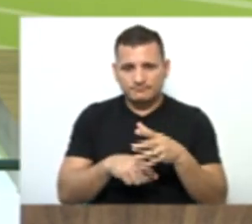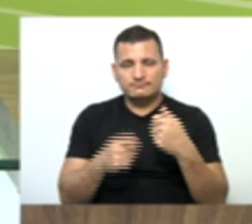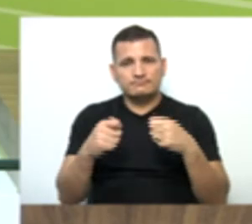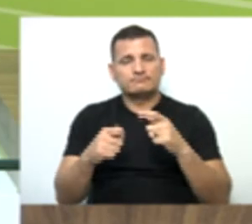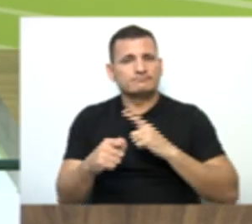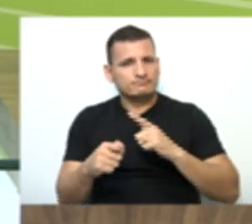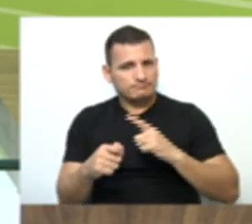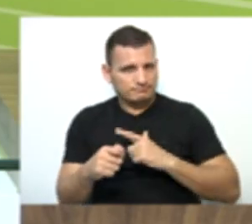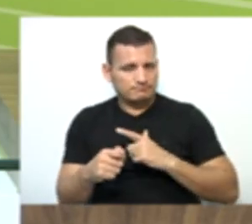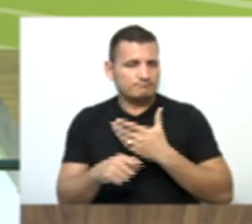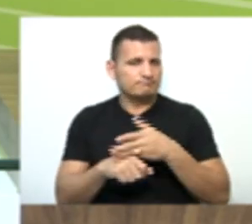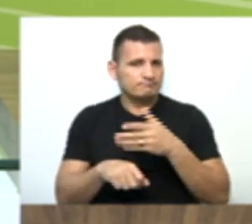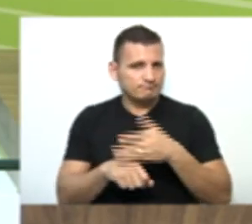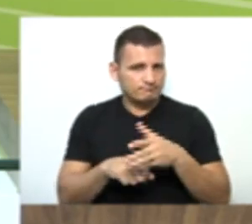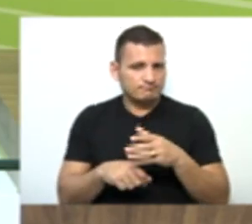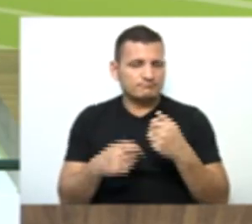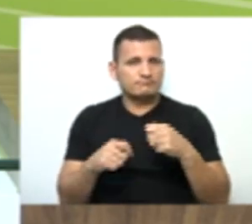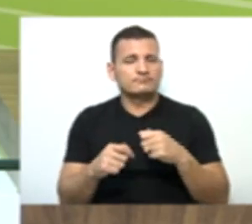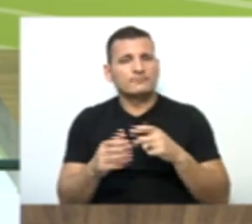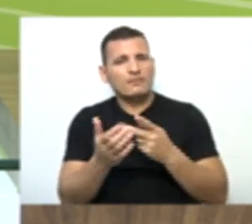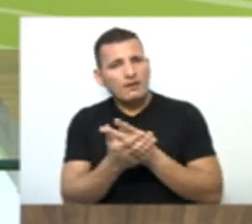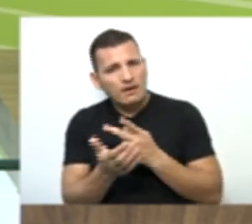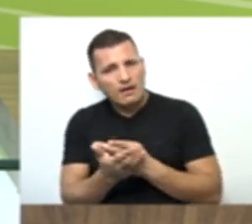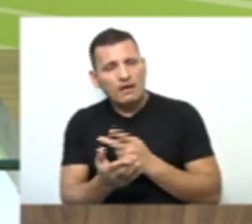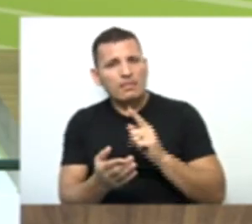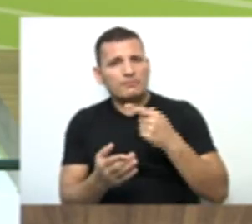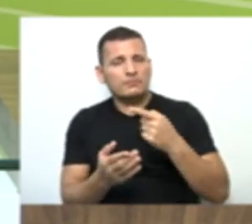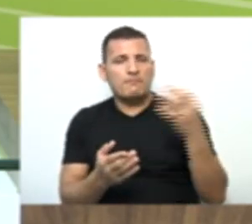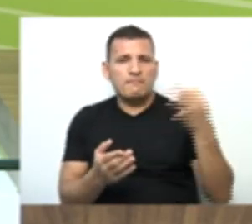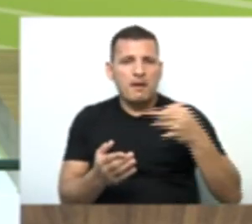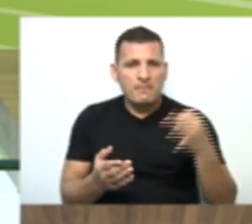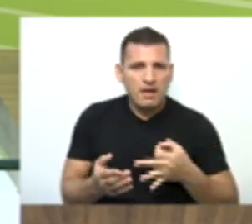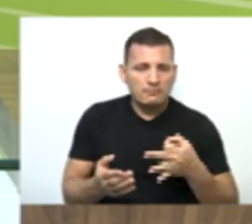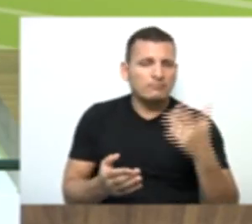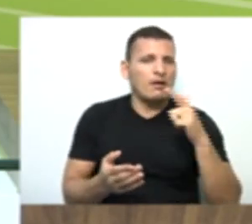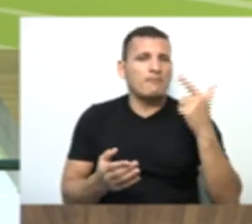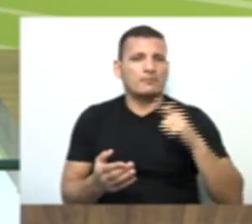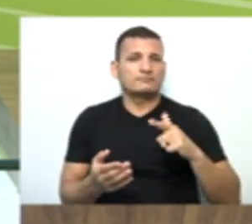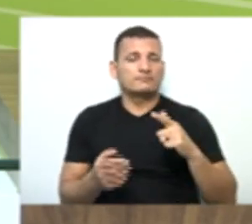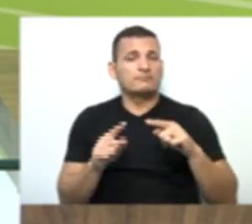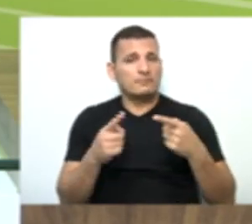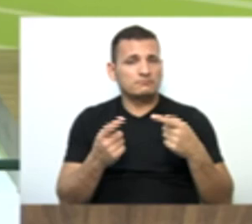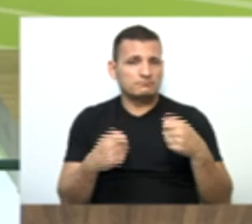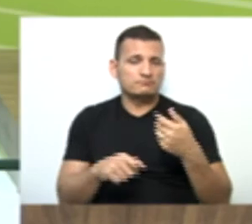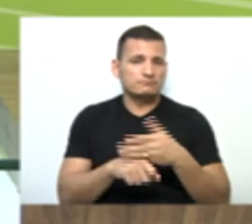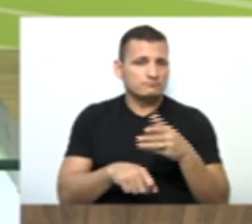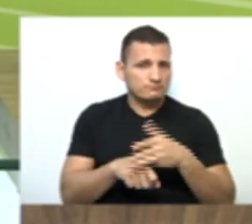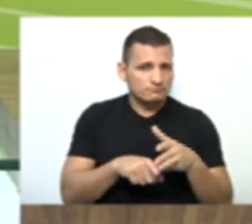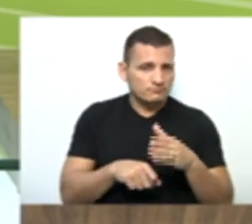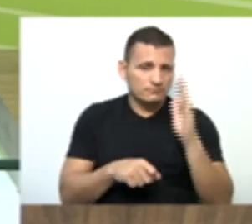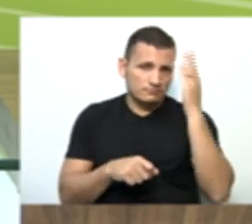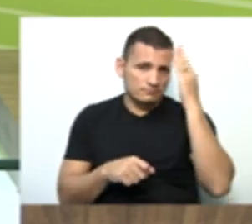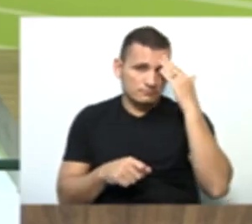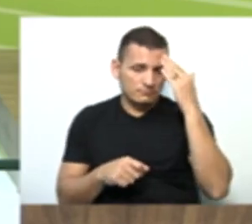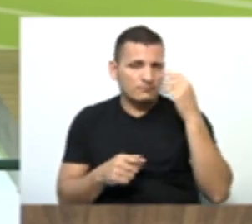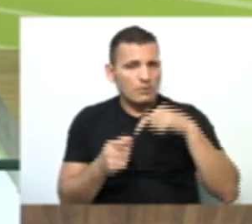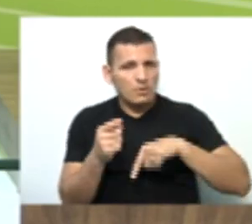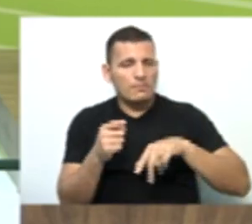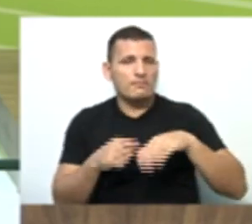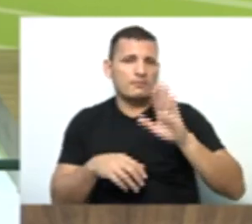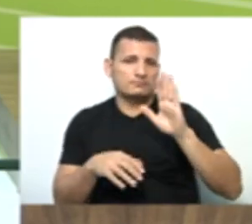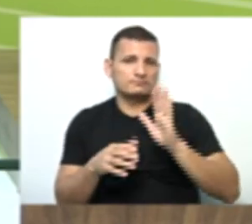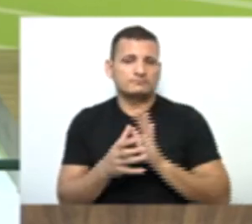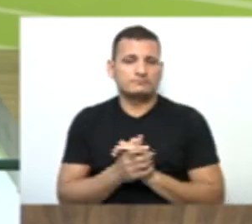uma prática, tem que errar e para acertar. Mas para isso, exercitar, procurar saber um pouco mais.